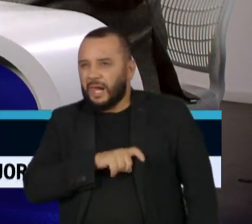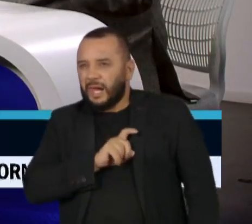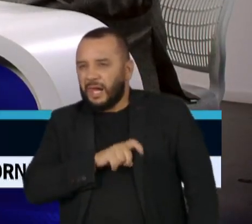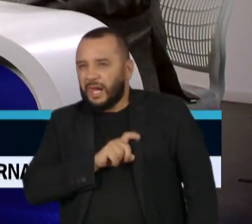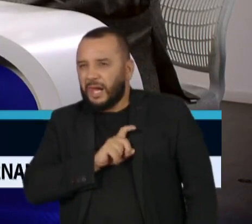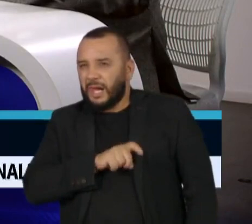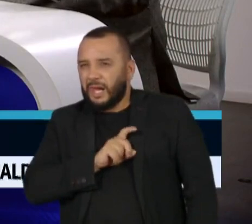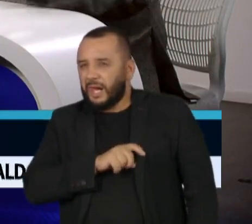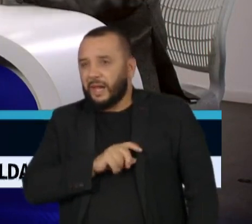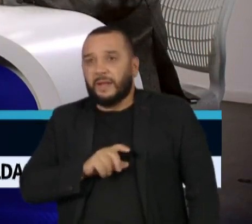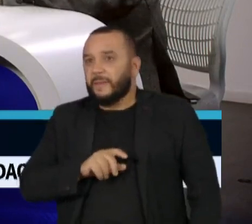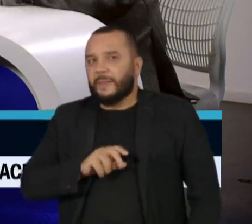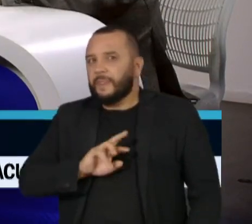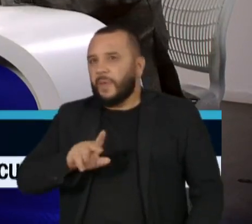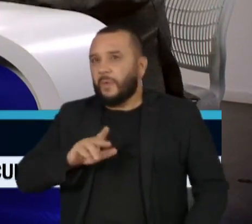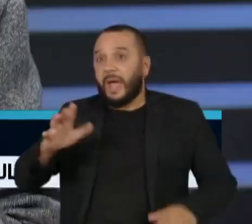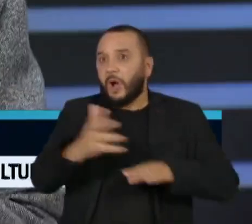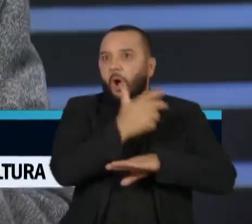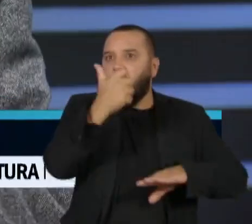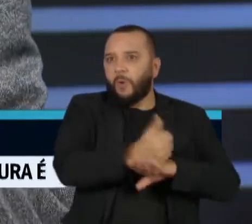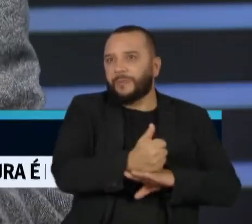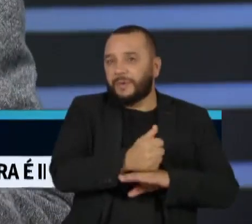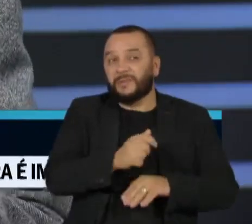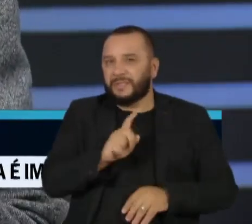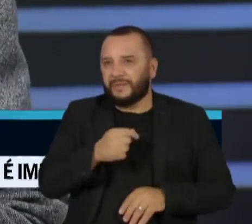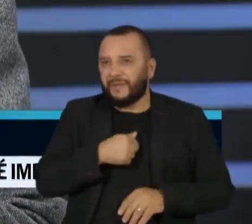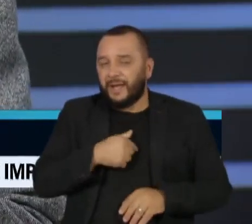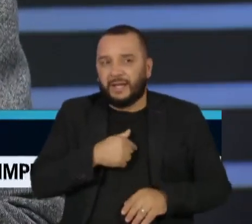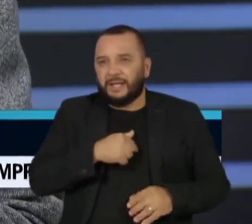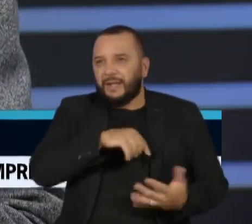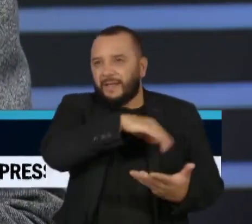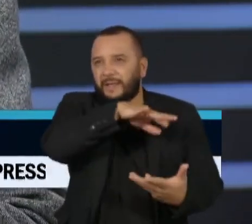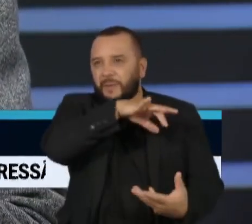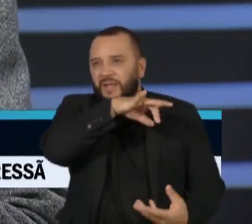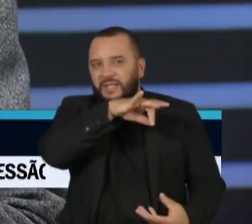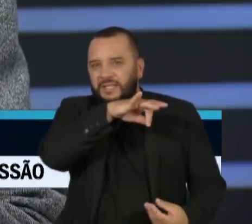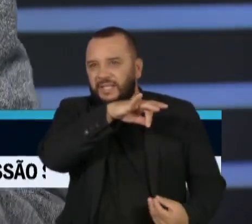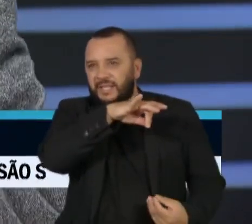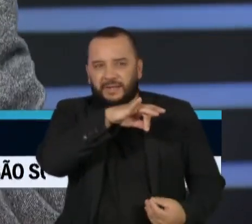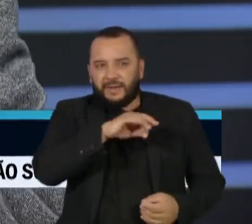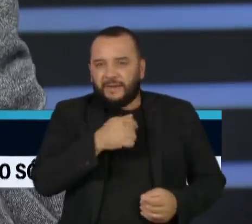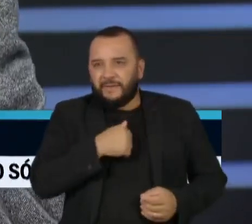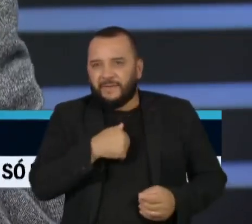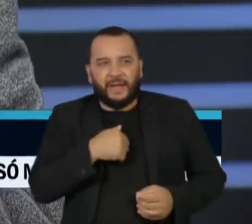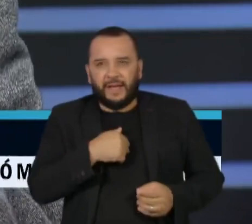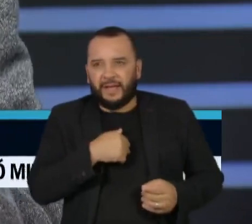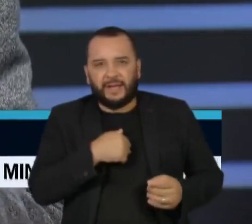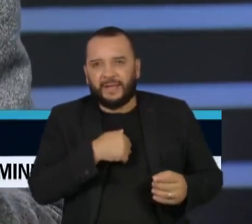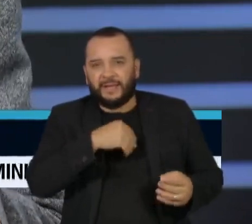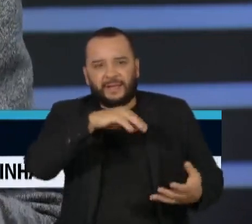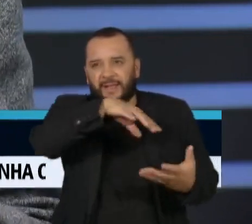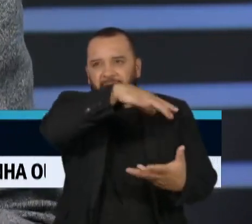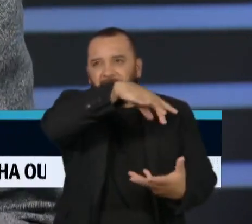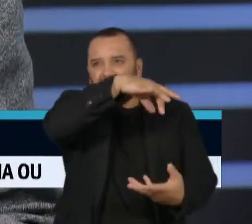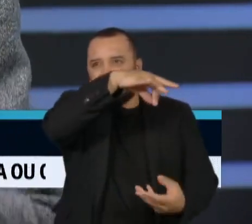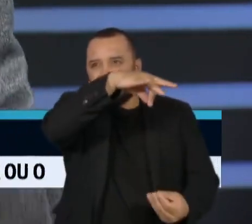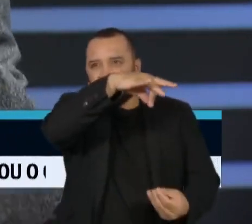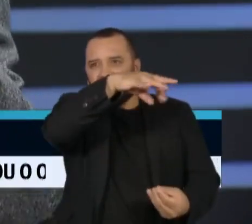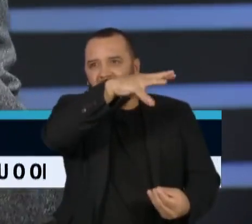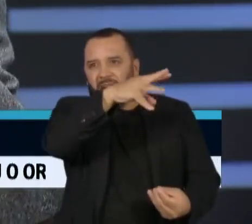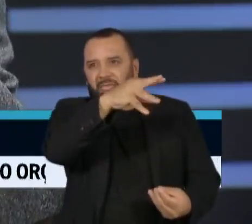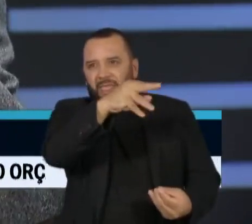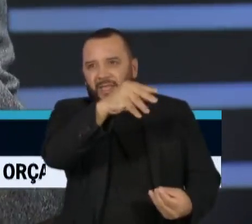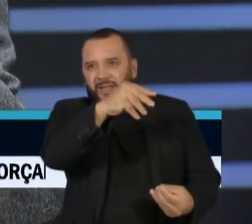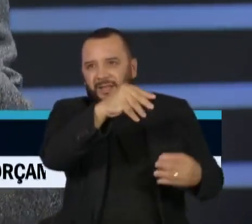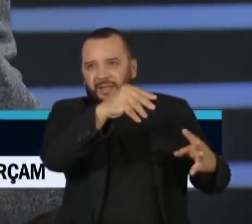e 70 na América Latina sabe você vai você vai destruindo agências